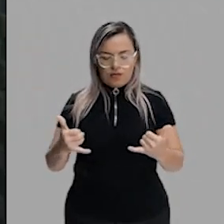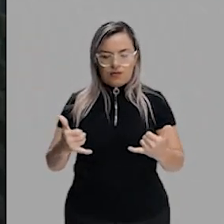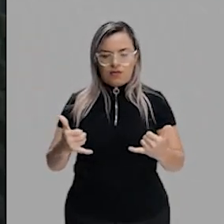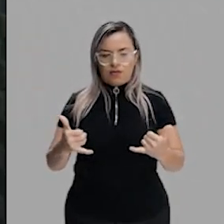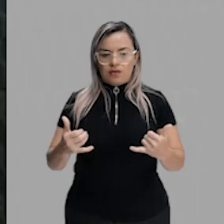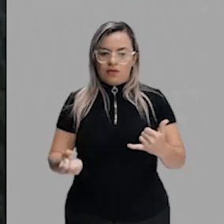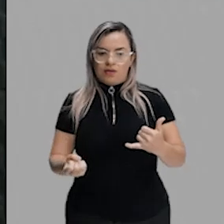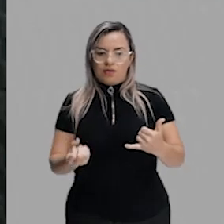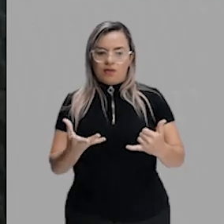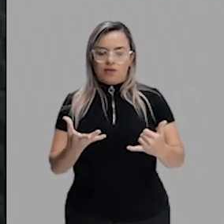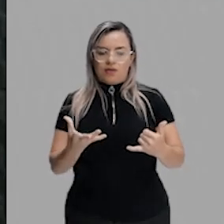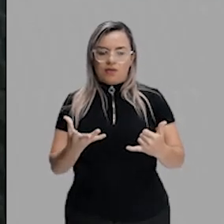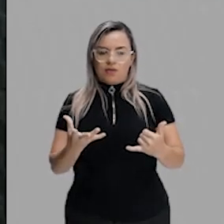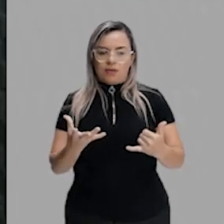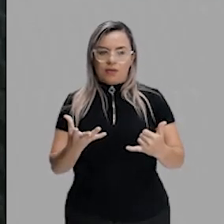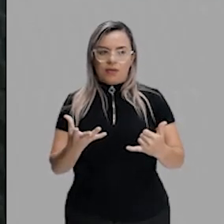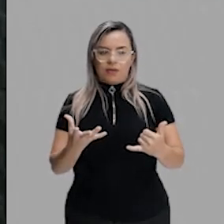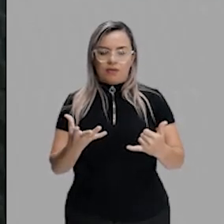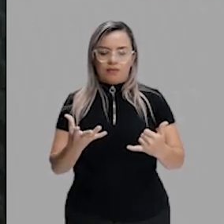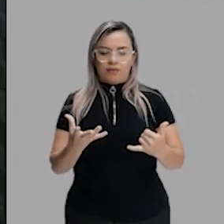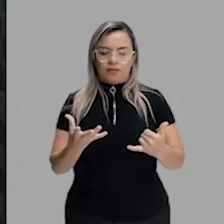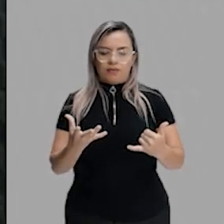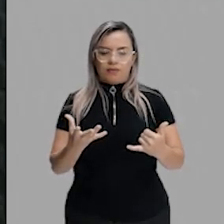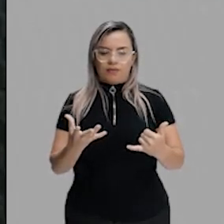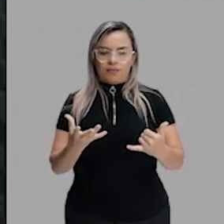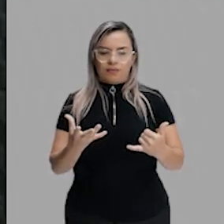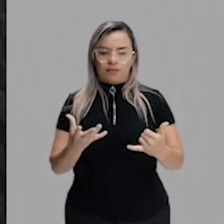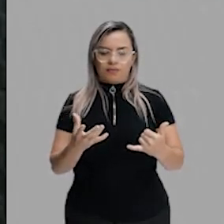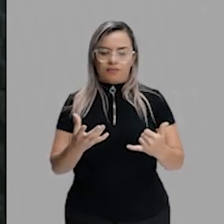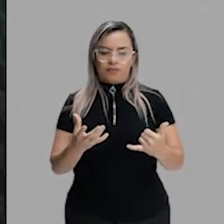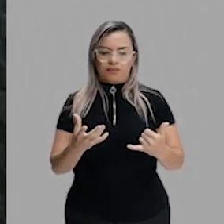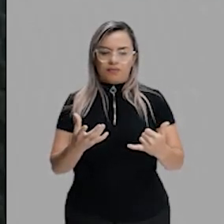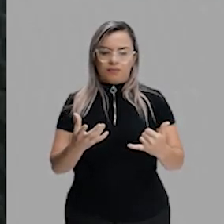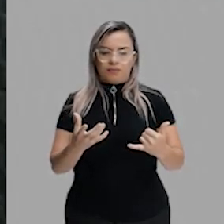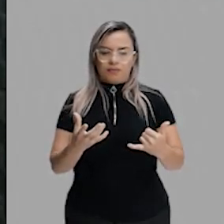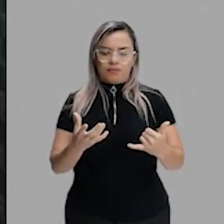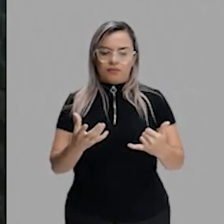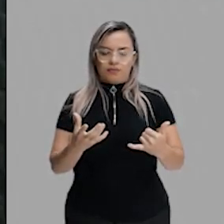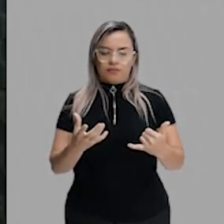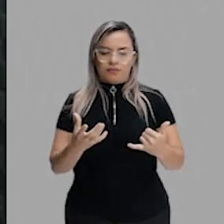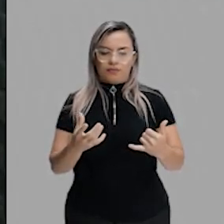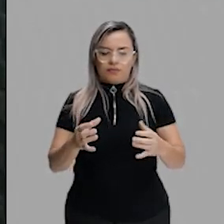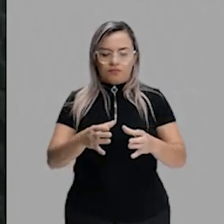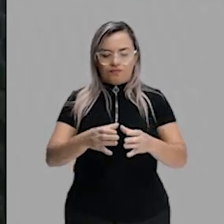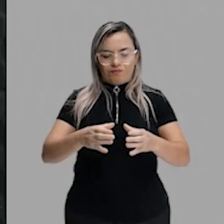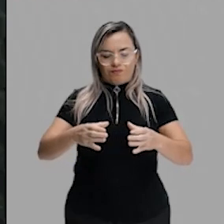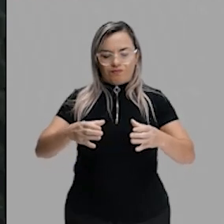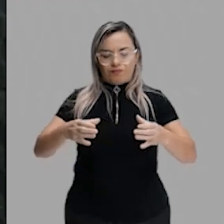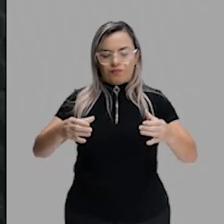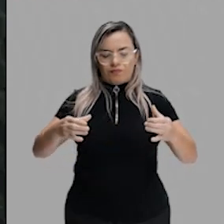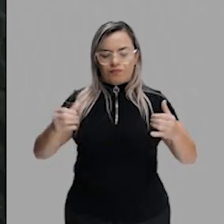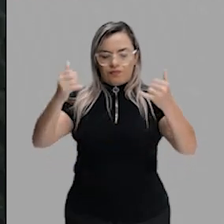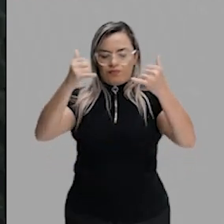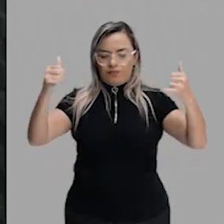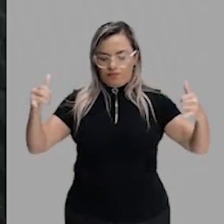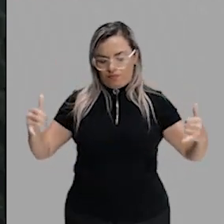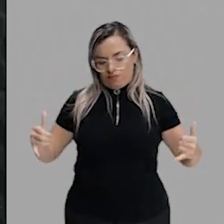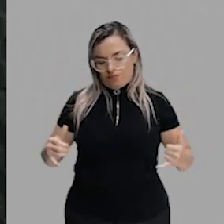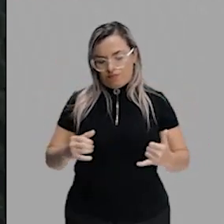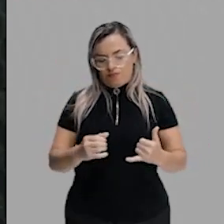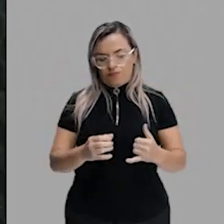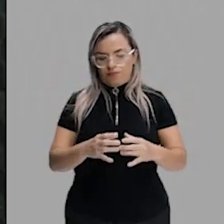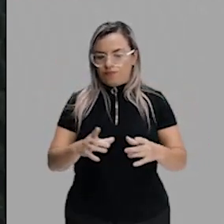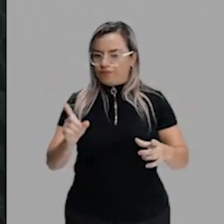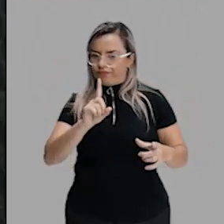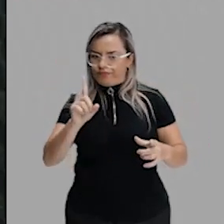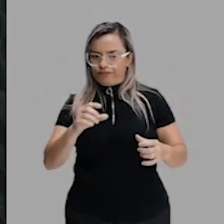acender não seja uma quantidade muito grande. Como é que vai se fazer para que a quantidade que